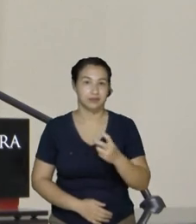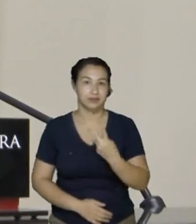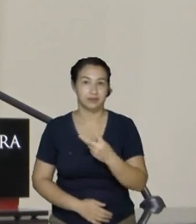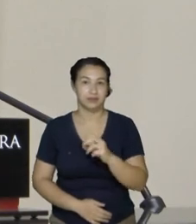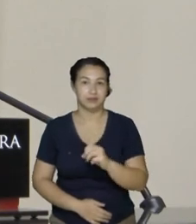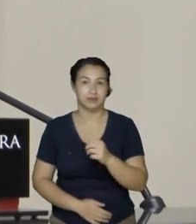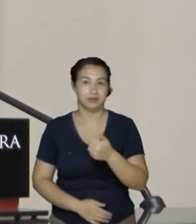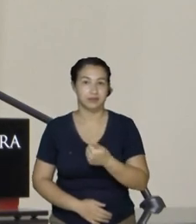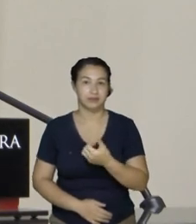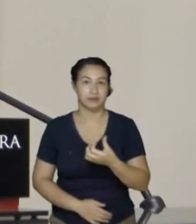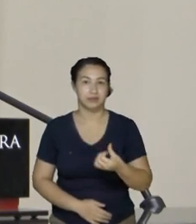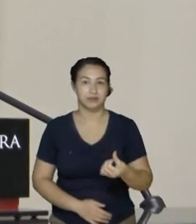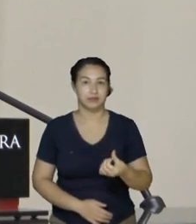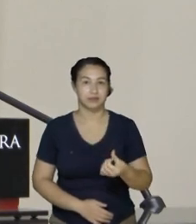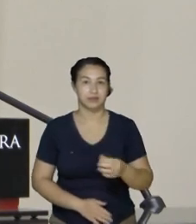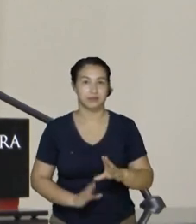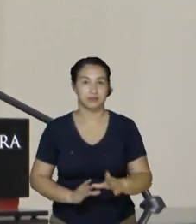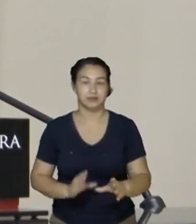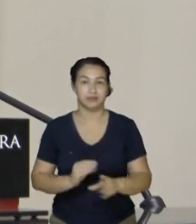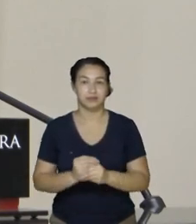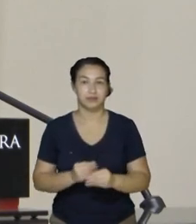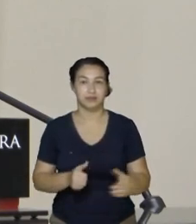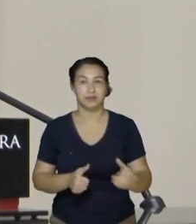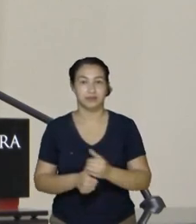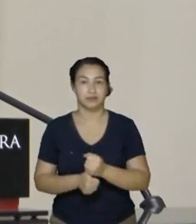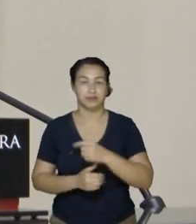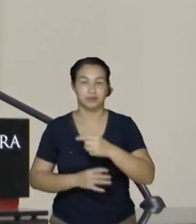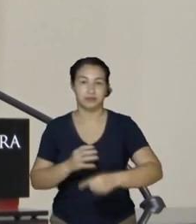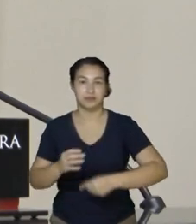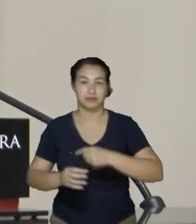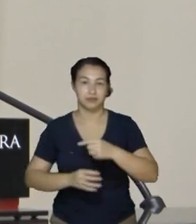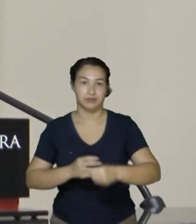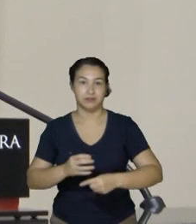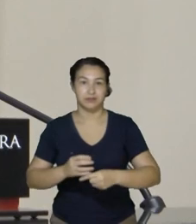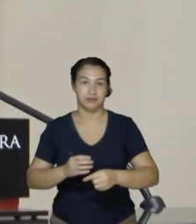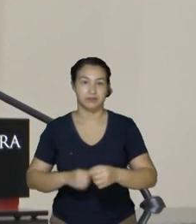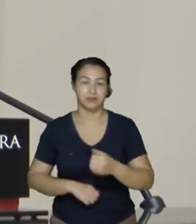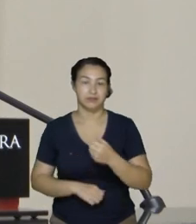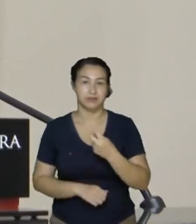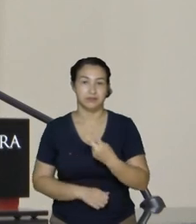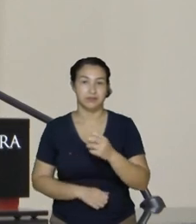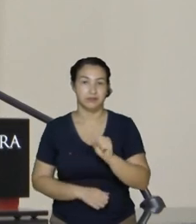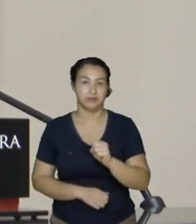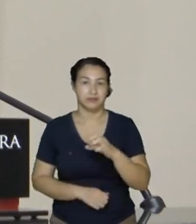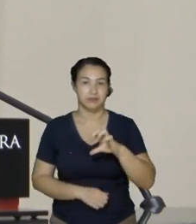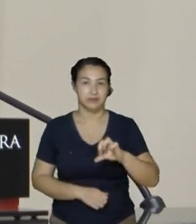135/2016, com emenda substitutiva global, 289 e